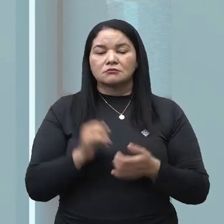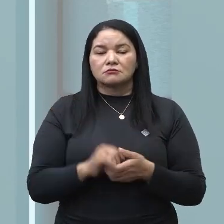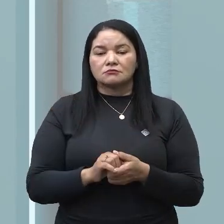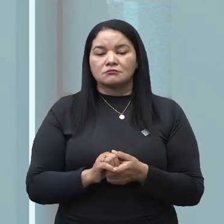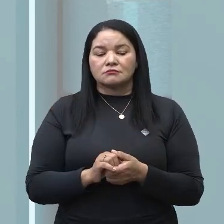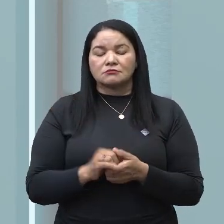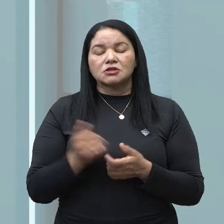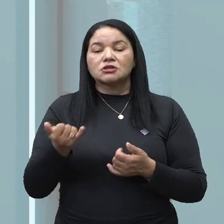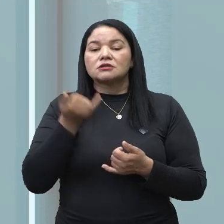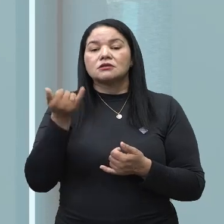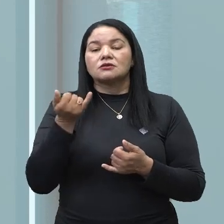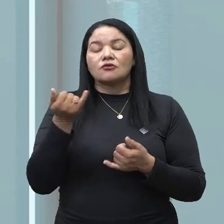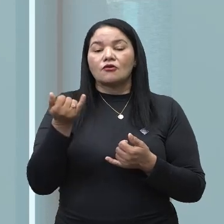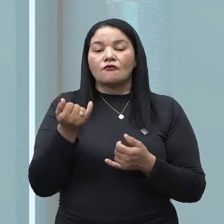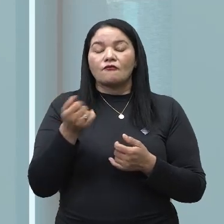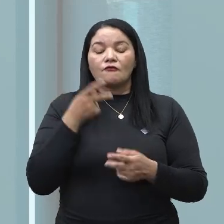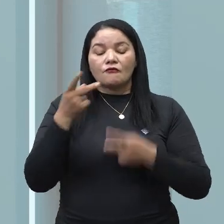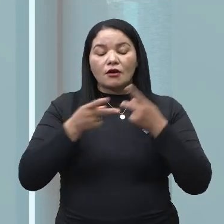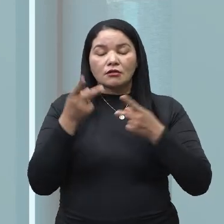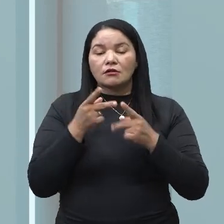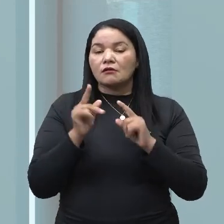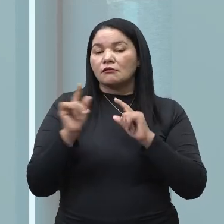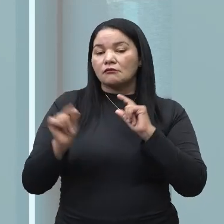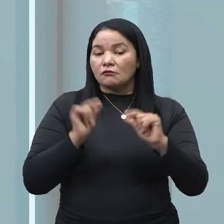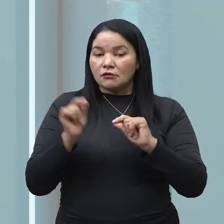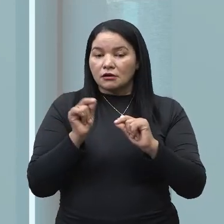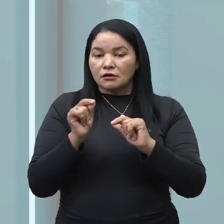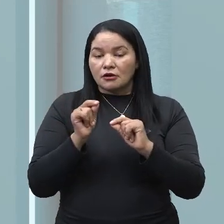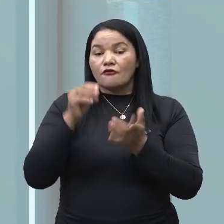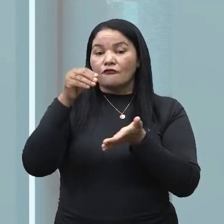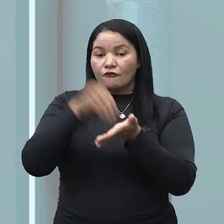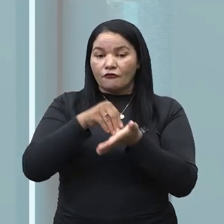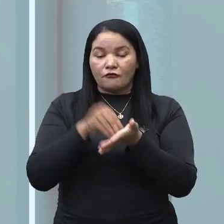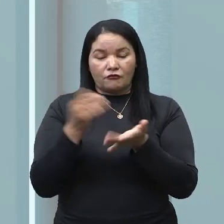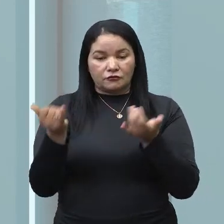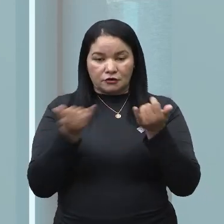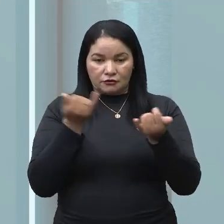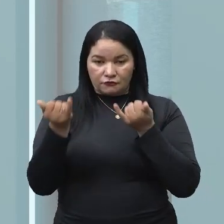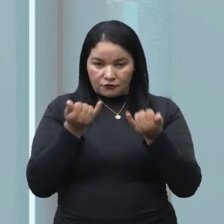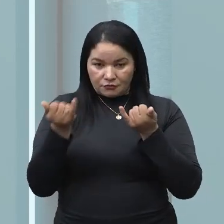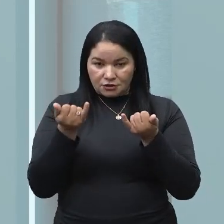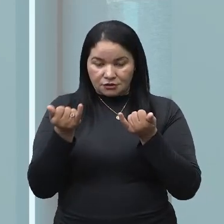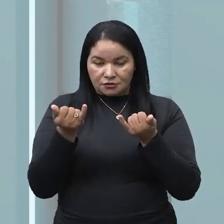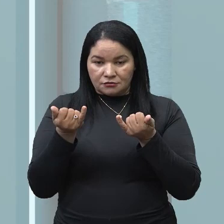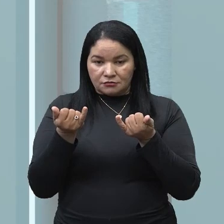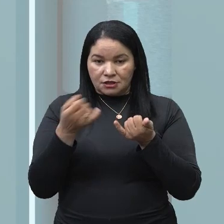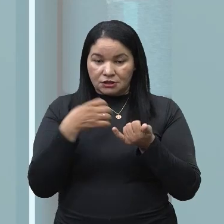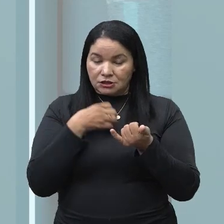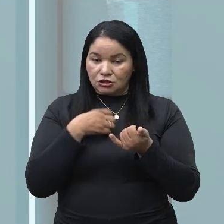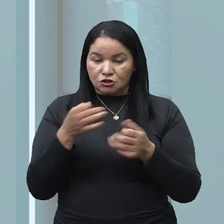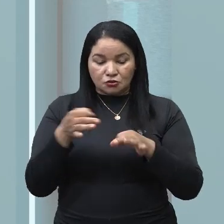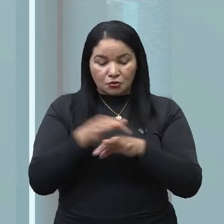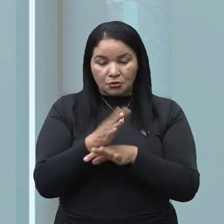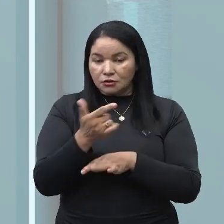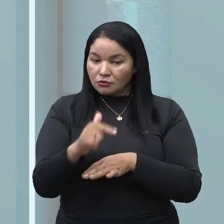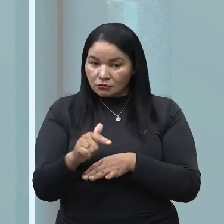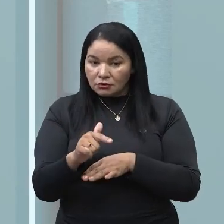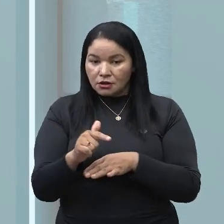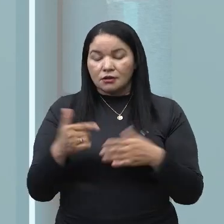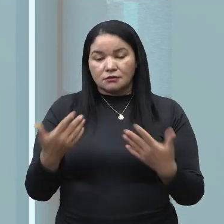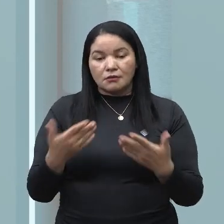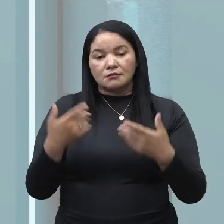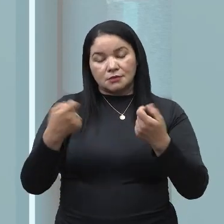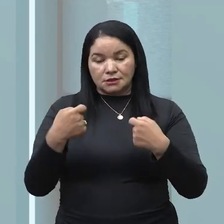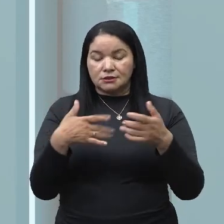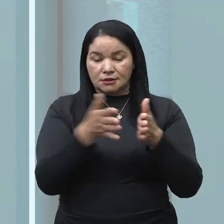o quê, né? Tá faltando aí mais informações. Então, ele não está com o sentido completo. Então, no caso do